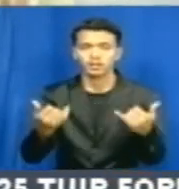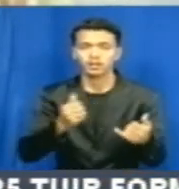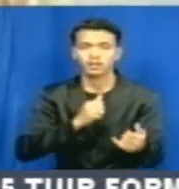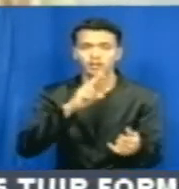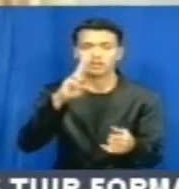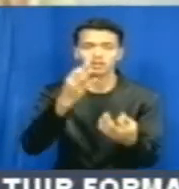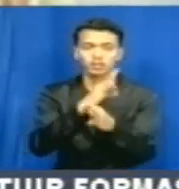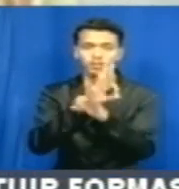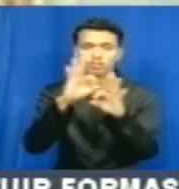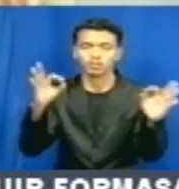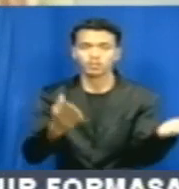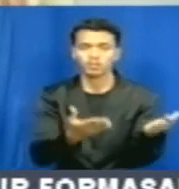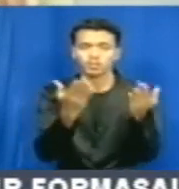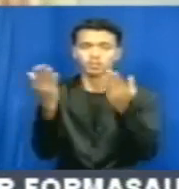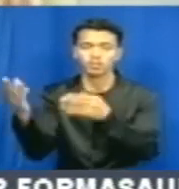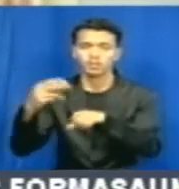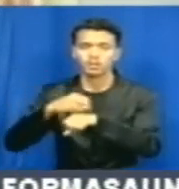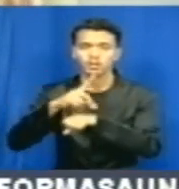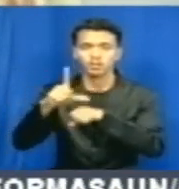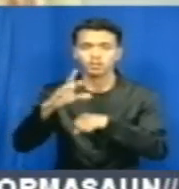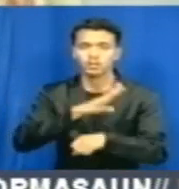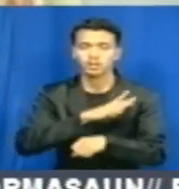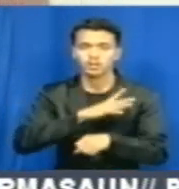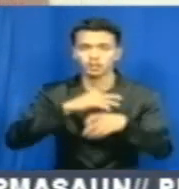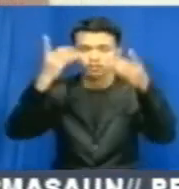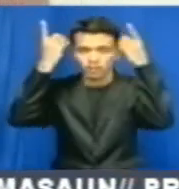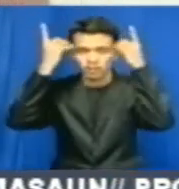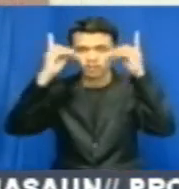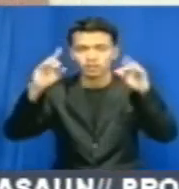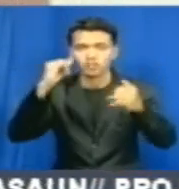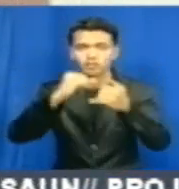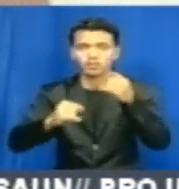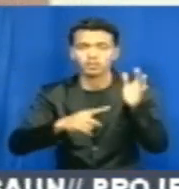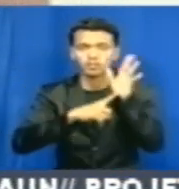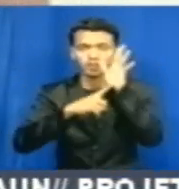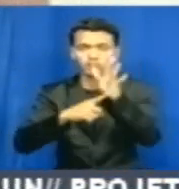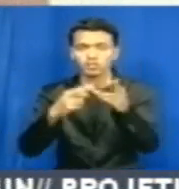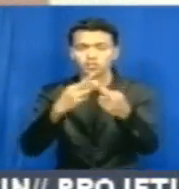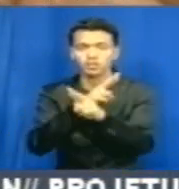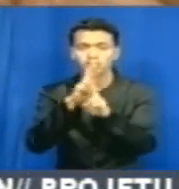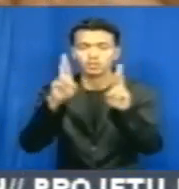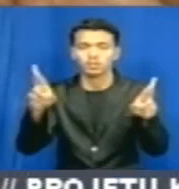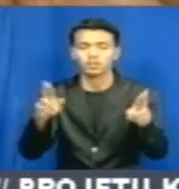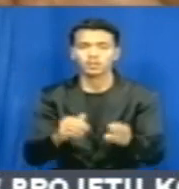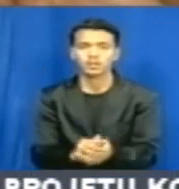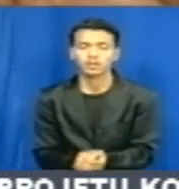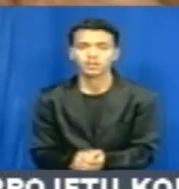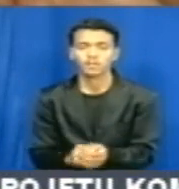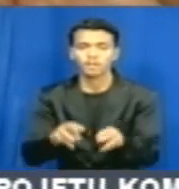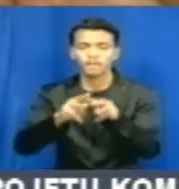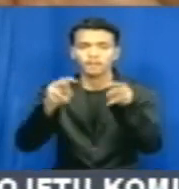remata ona, nos submete ona Ba Nacional, origem decisão ICUS no Nebele Fossai resultado. Sim, Conselho Municipal